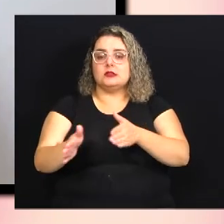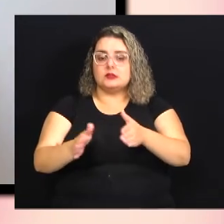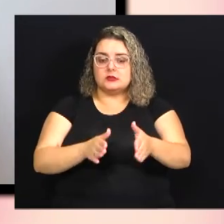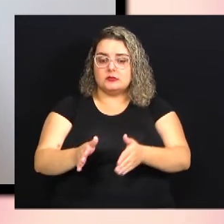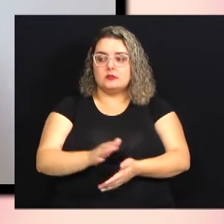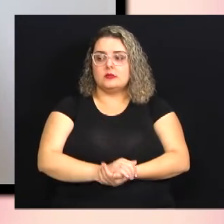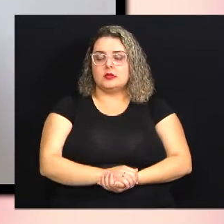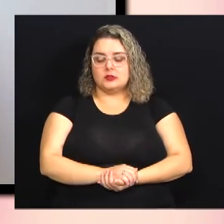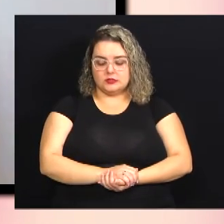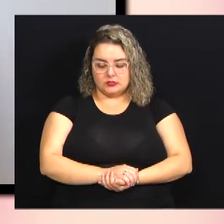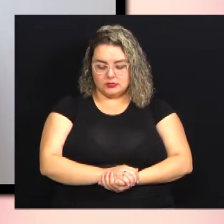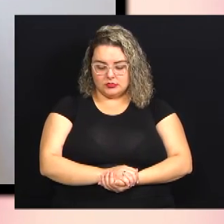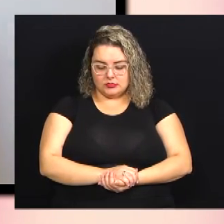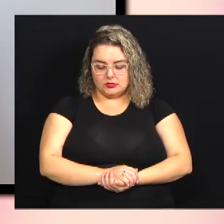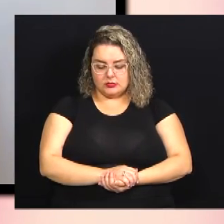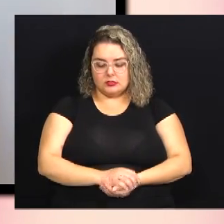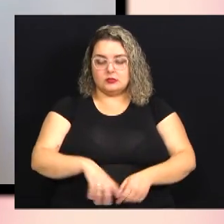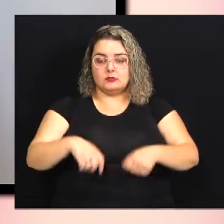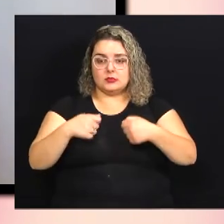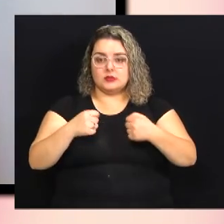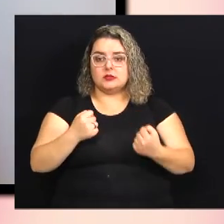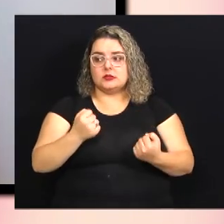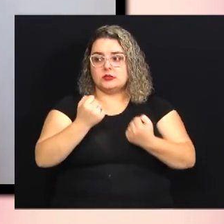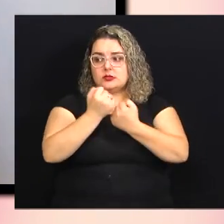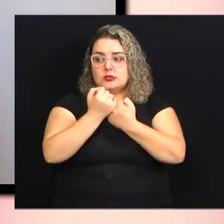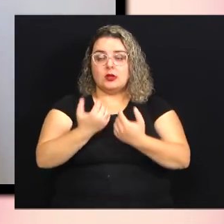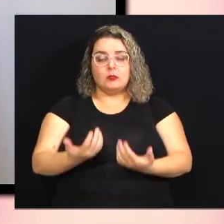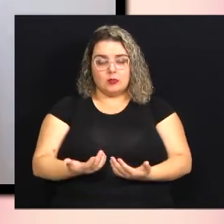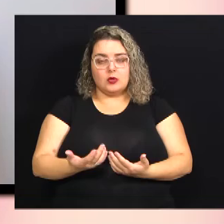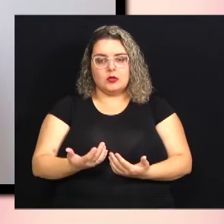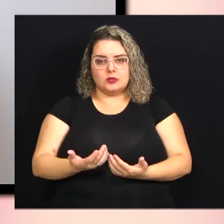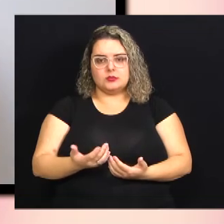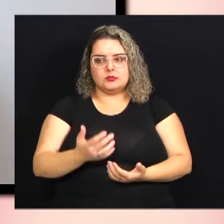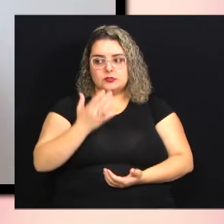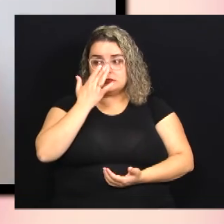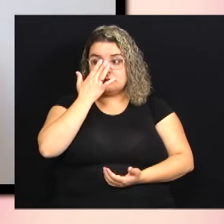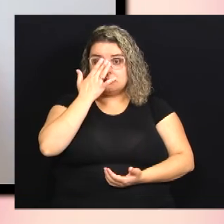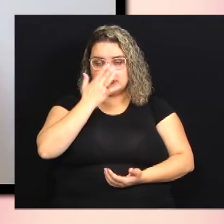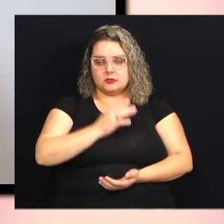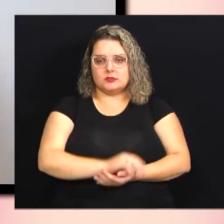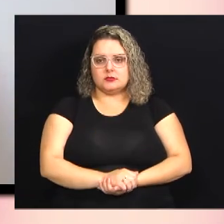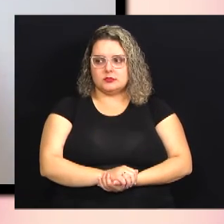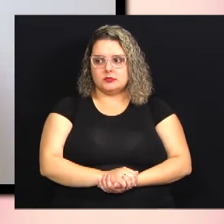nesse momento que você precisa de apoio e que você precisa